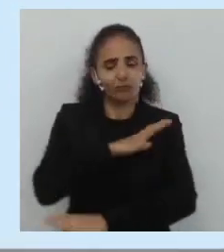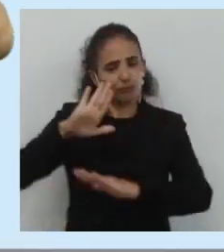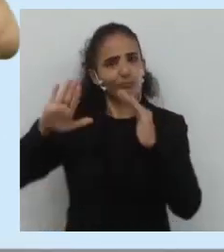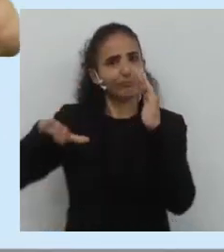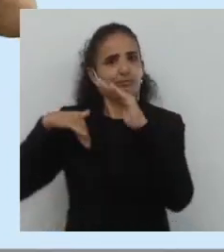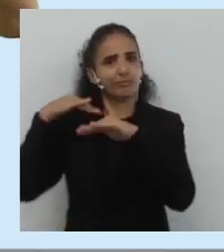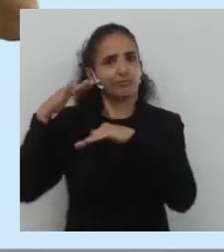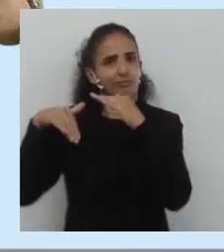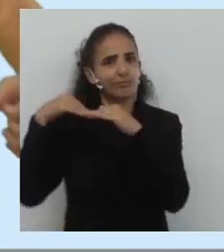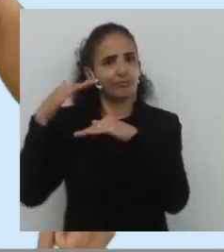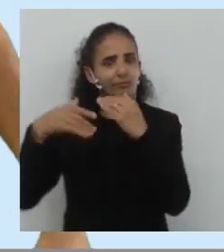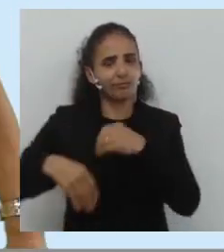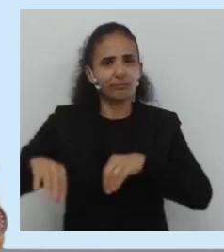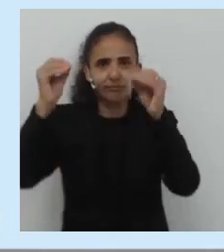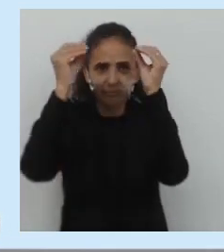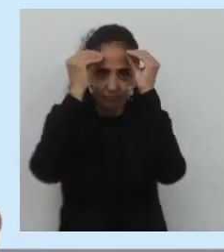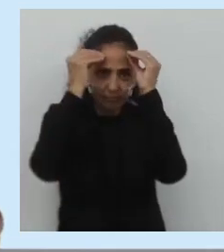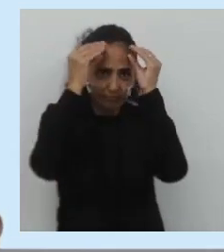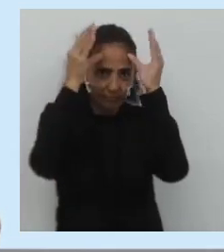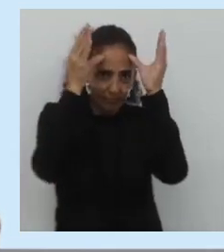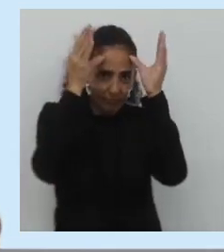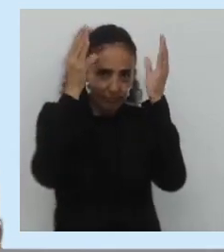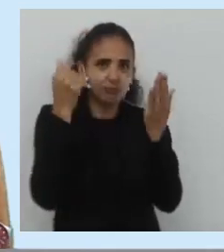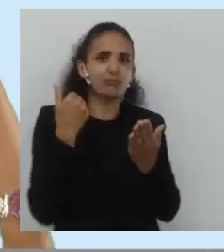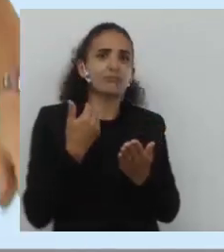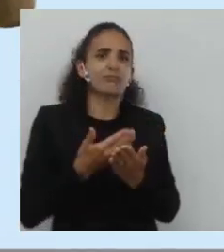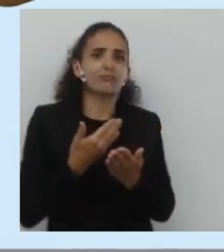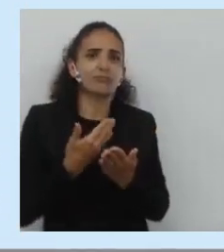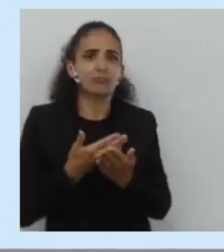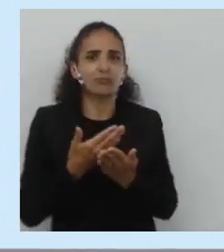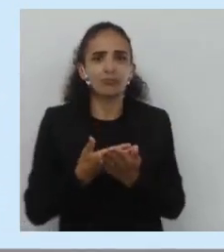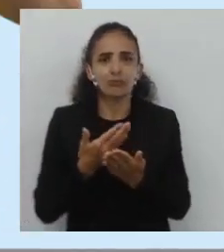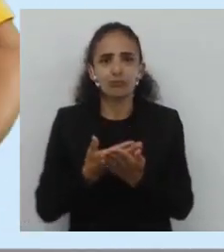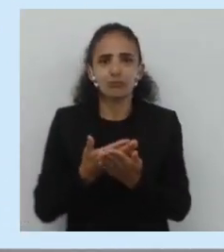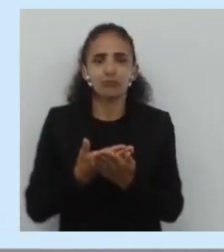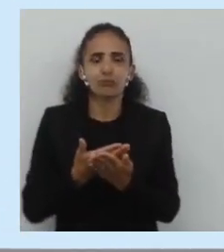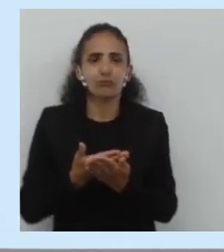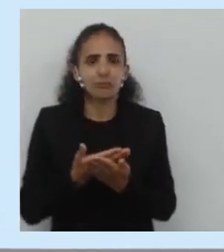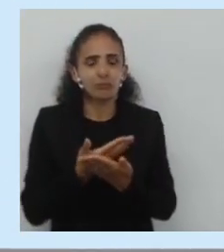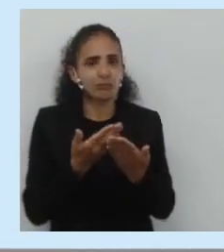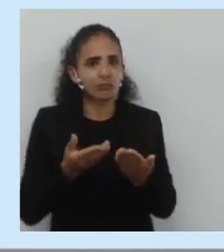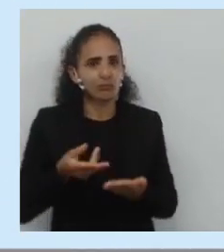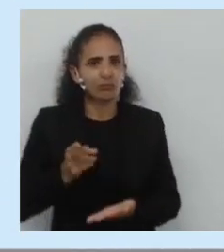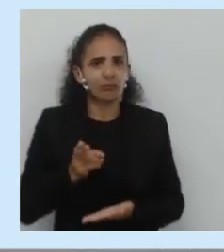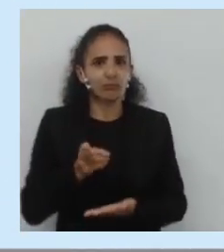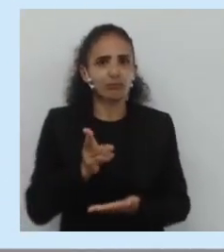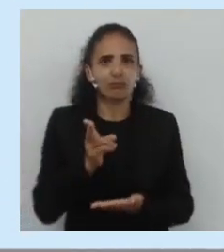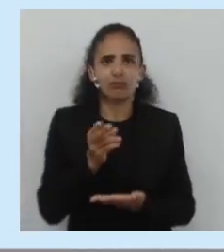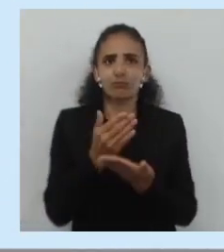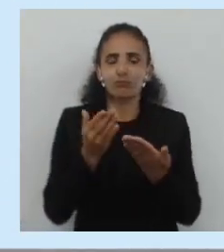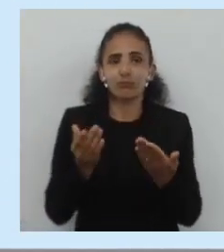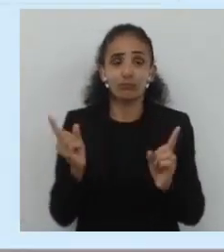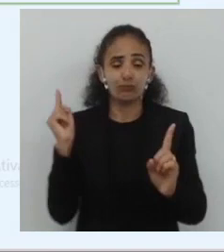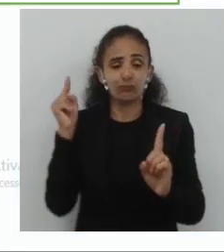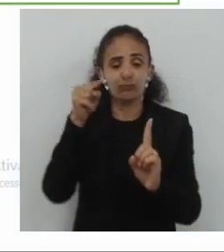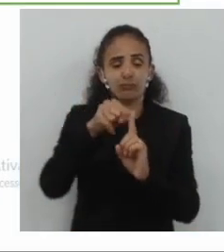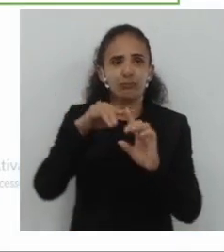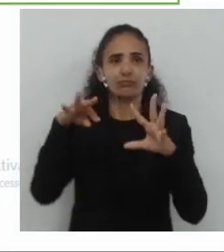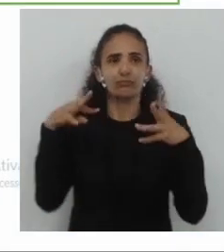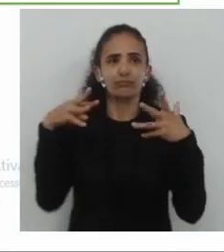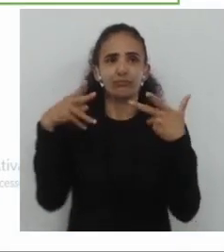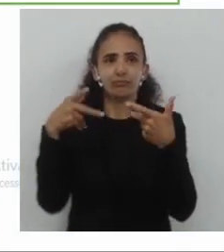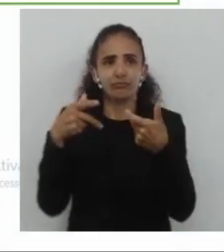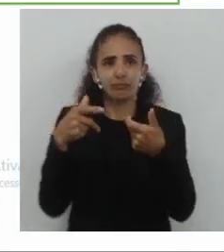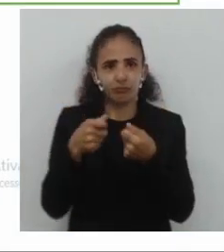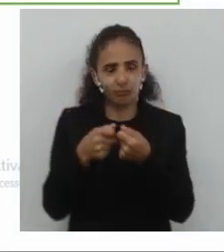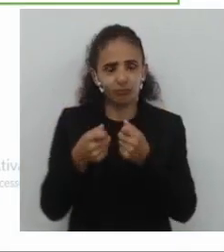A buscarem mais o quê? Conhecimento, estudo. Vamos lá, vamos em frente. Nós temos aqui o seguinte, o objetivo